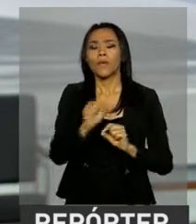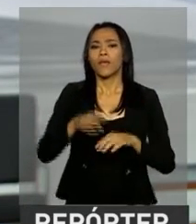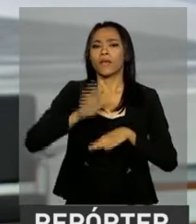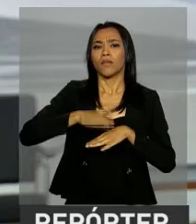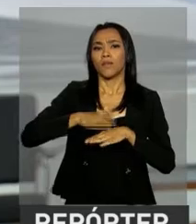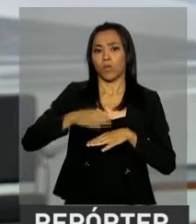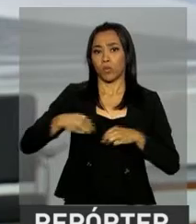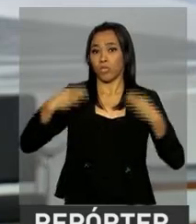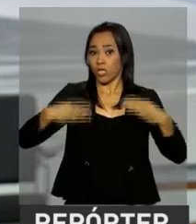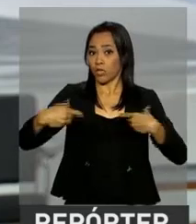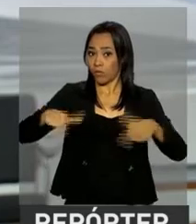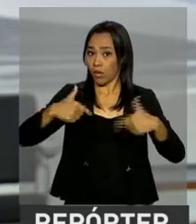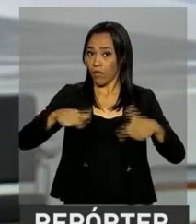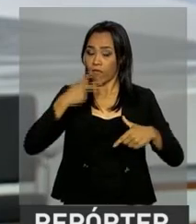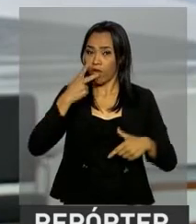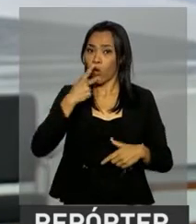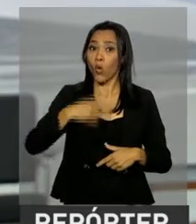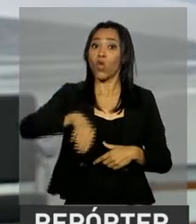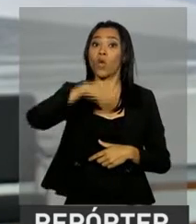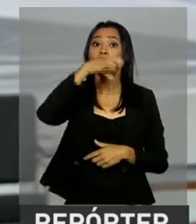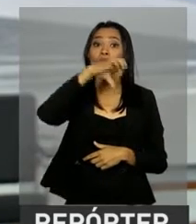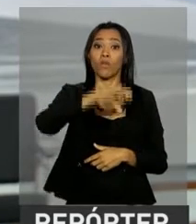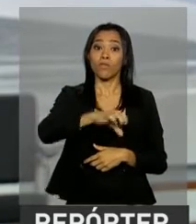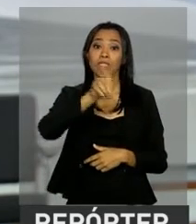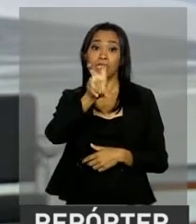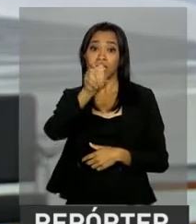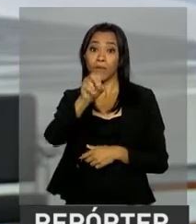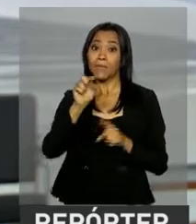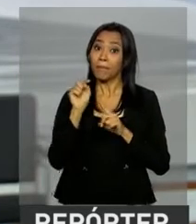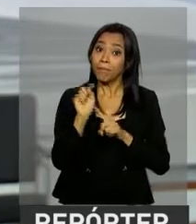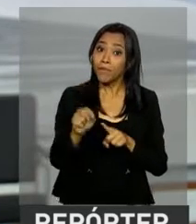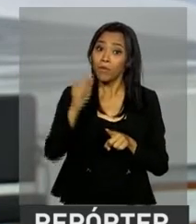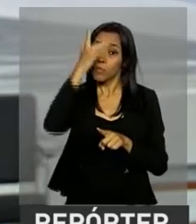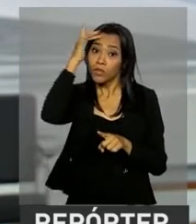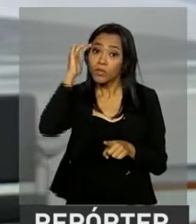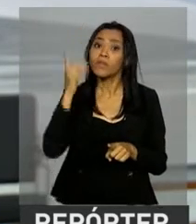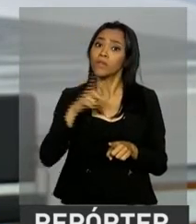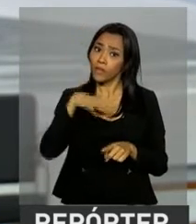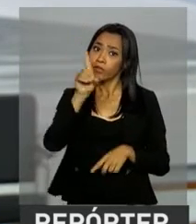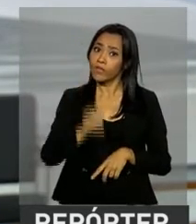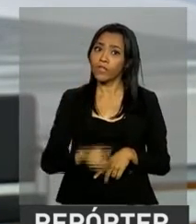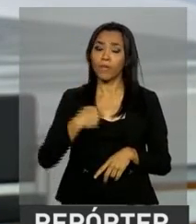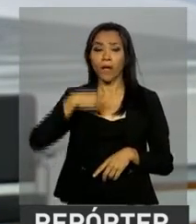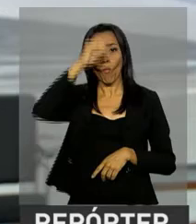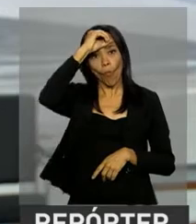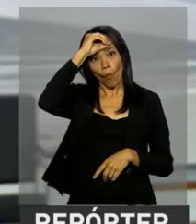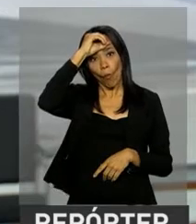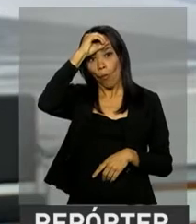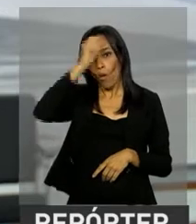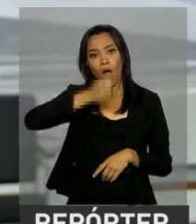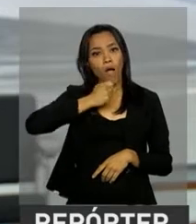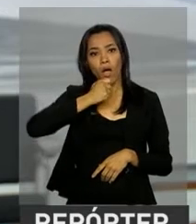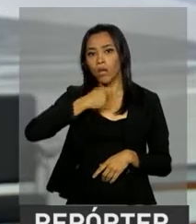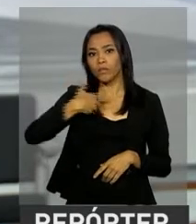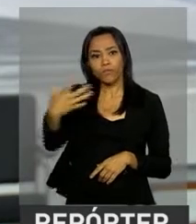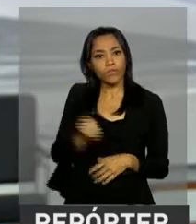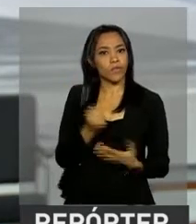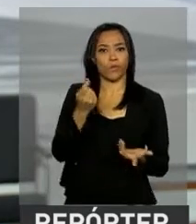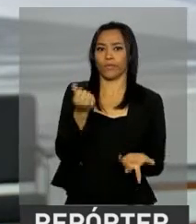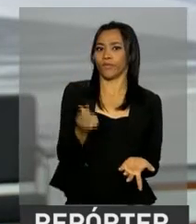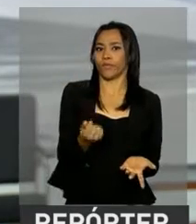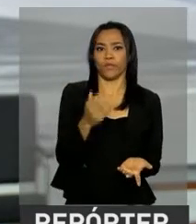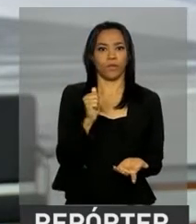trabalho são cerca de 950 mil trabalhadores que têm direito ao benefício mas ainda não fizeram o saque